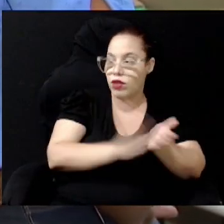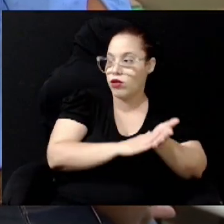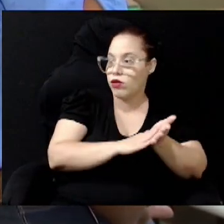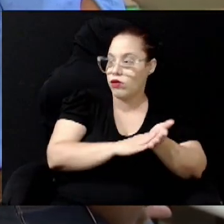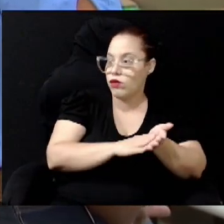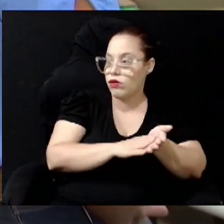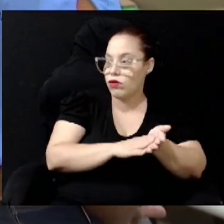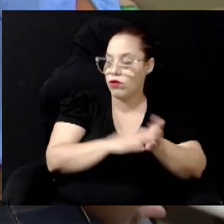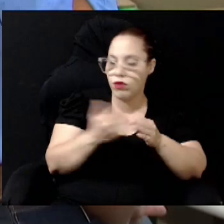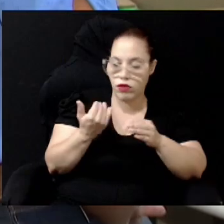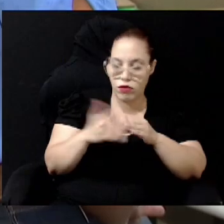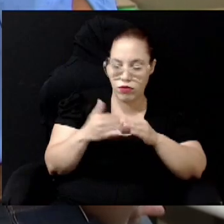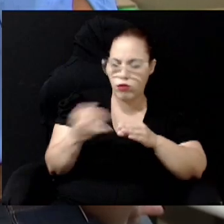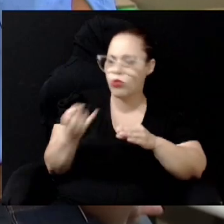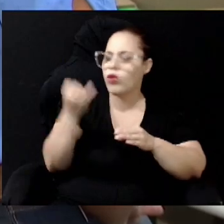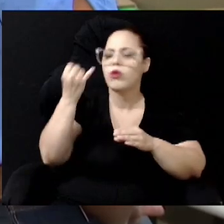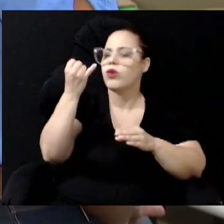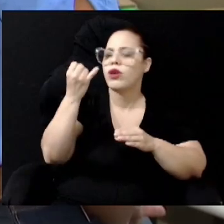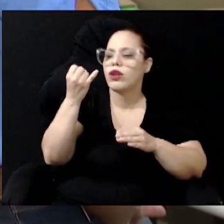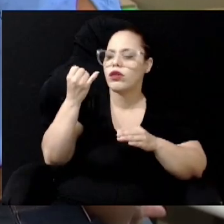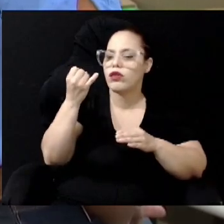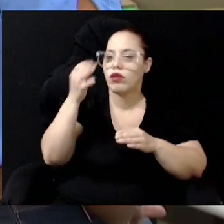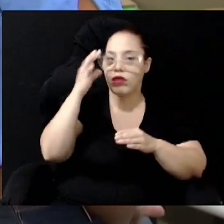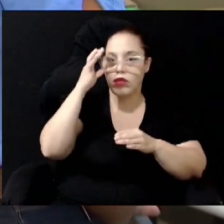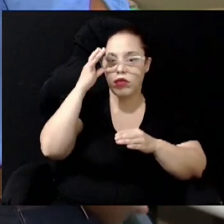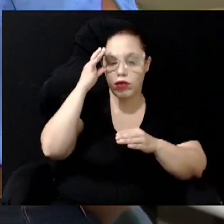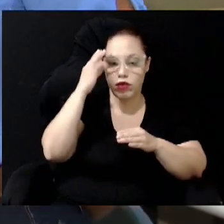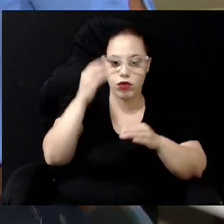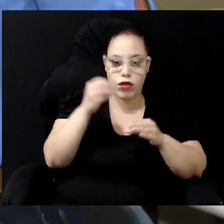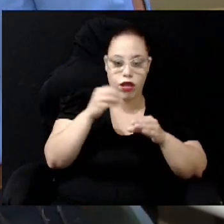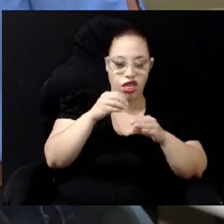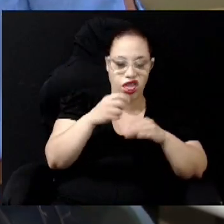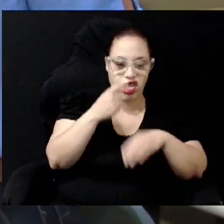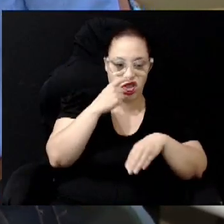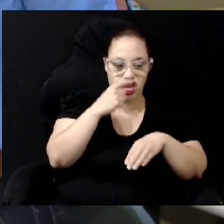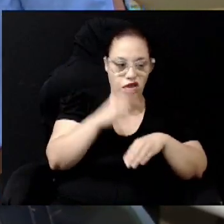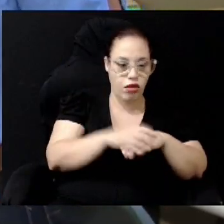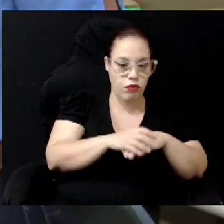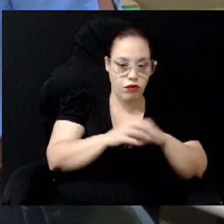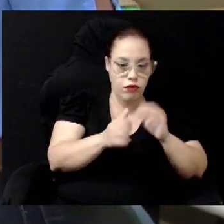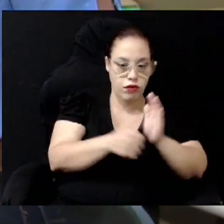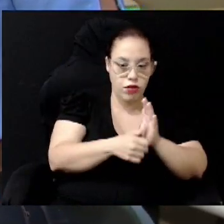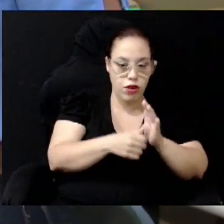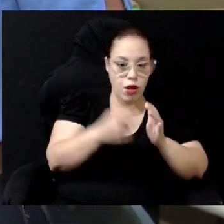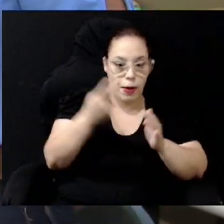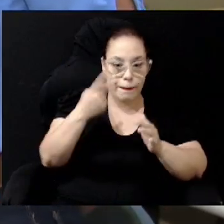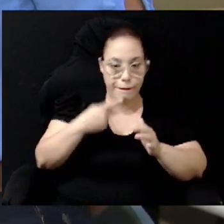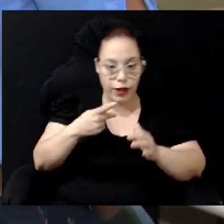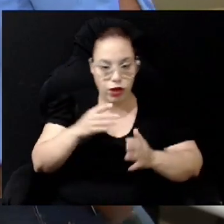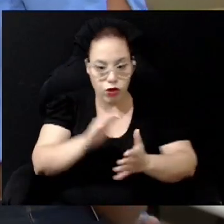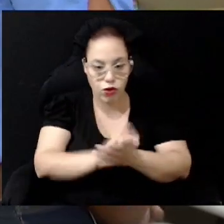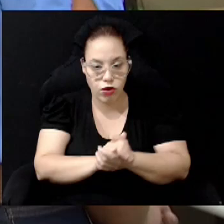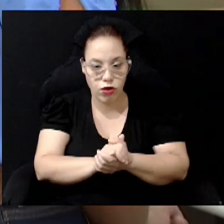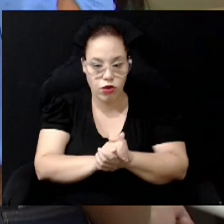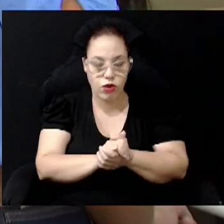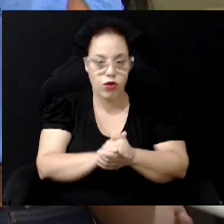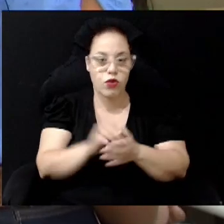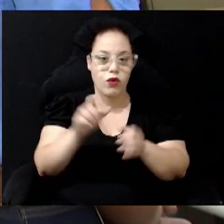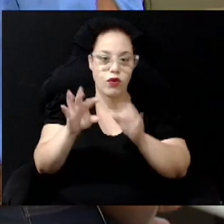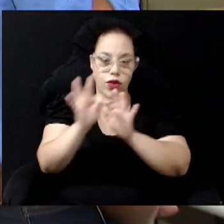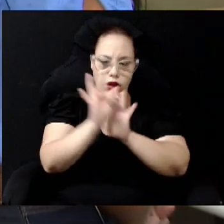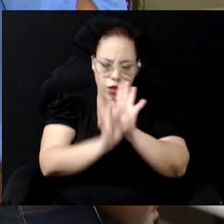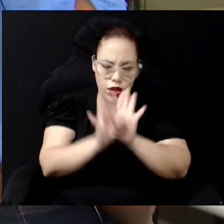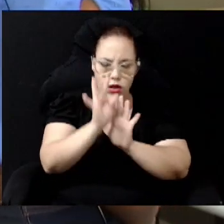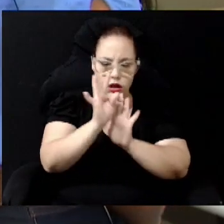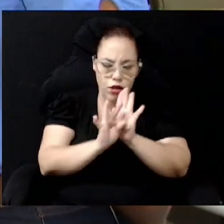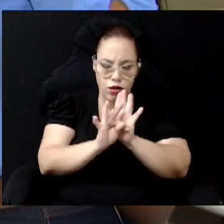muito importantes. E não jogar fora seus documentos, até mesmo os documentos pessoais, os seus textos. Guardar ali no